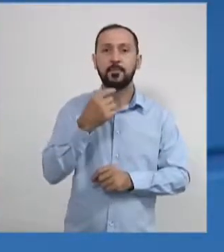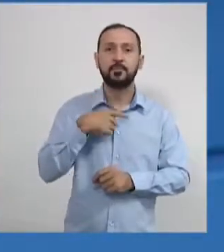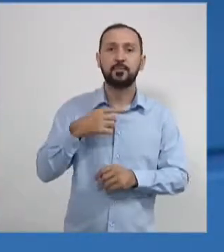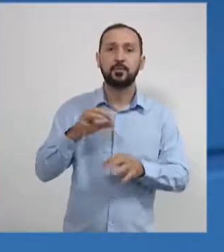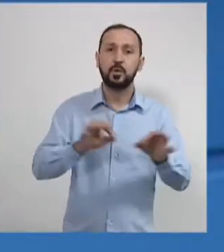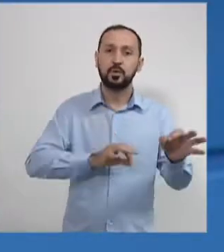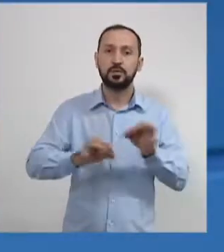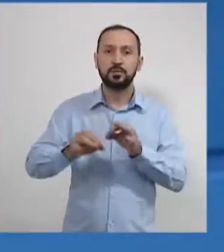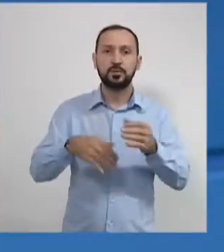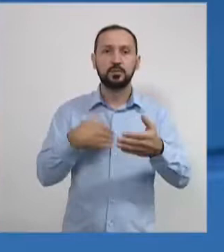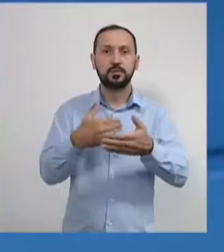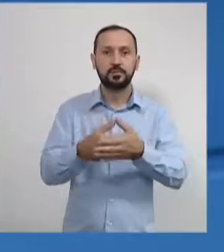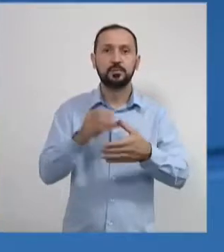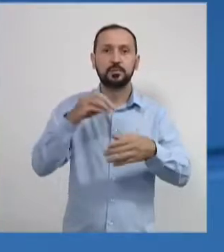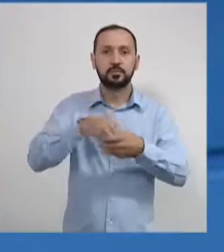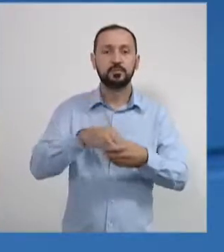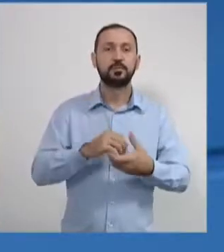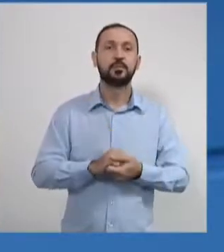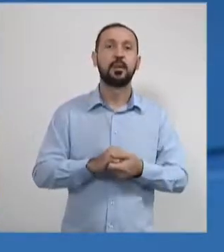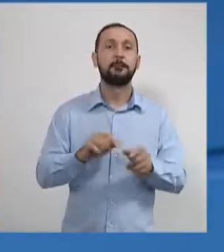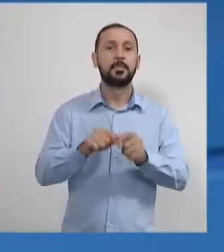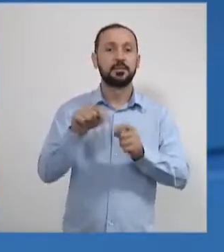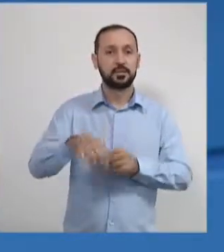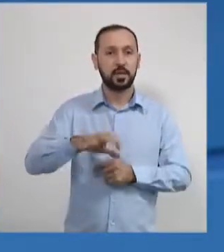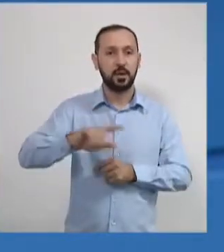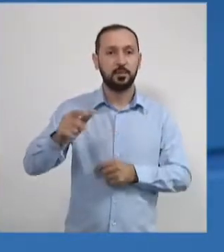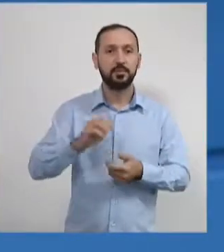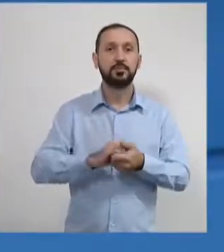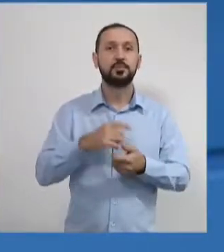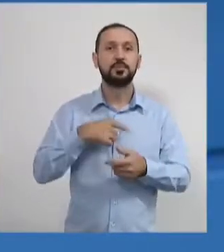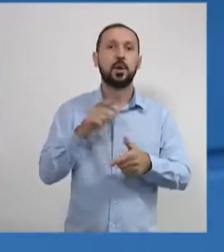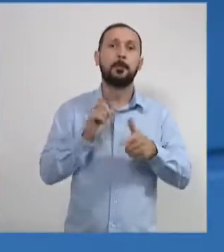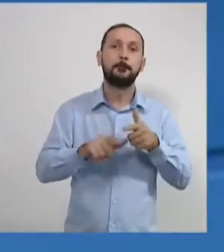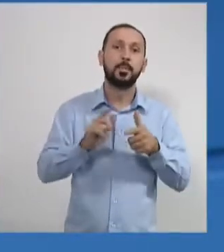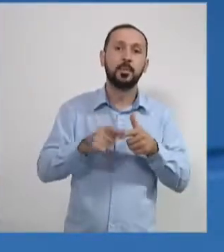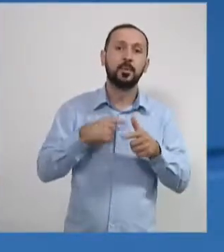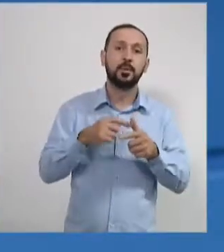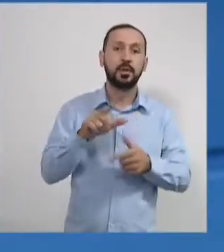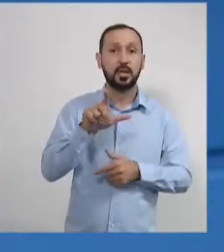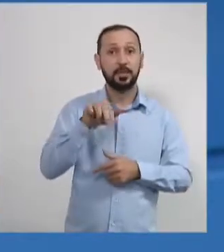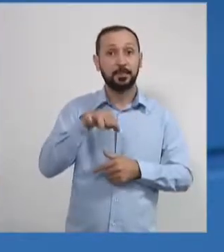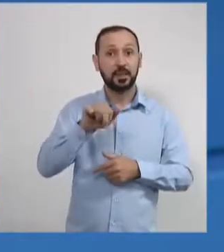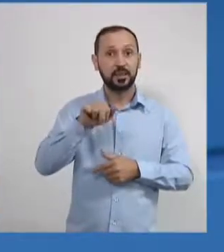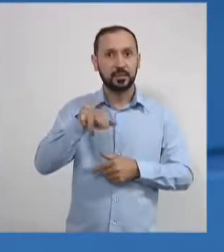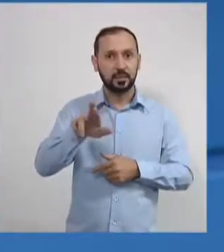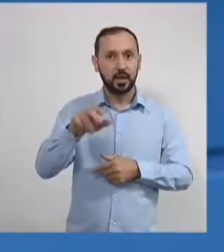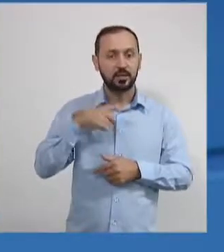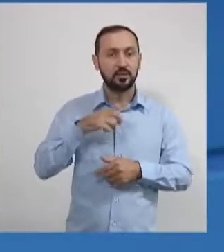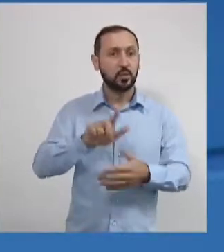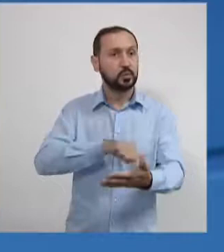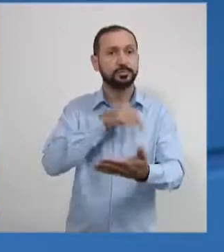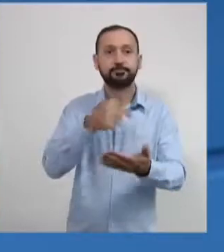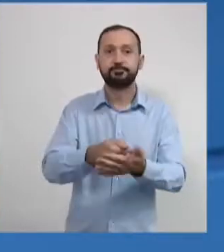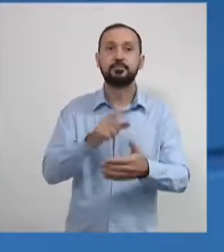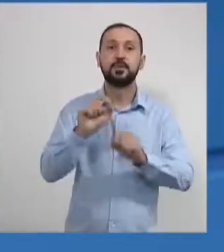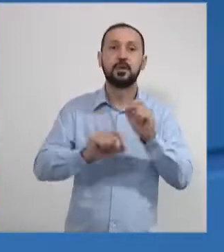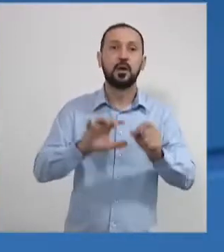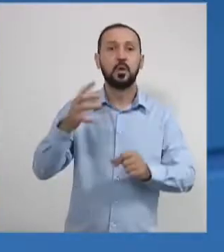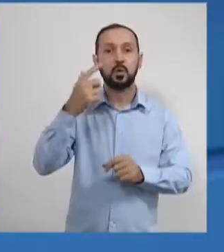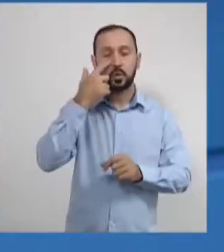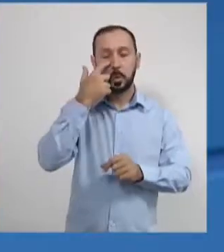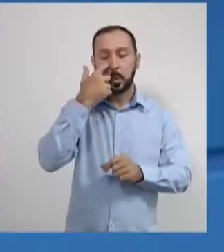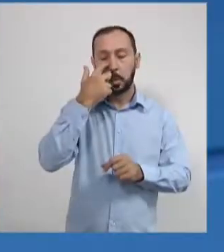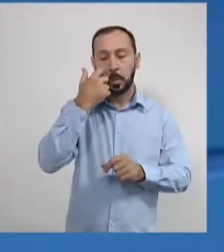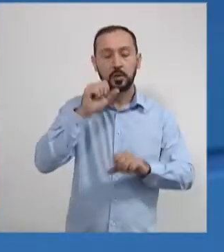uma nota explicativa e colocando tudo esse sistema. Mas aqui em Campo Grande gerou problema por causa disso, de uma liminar que houve de última hora, e aí teve que mudar